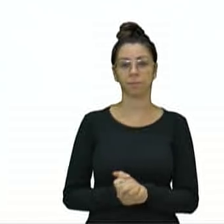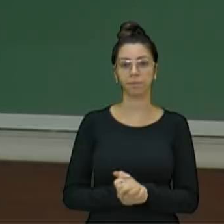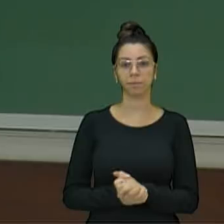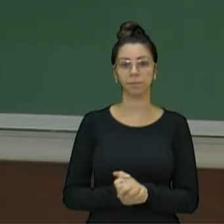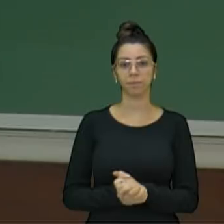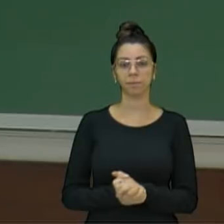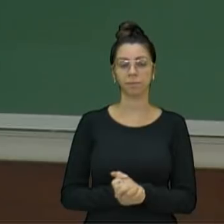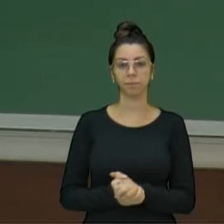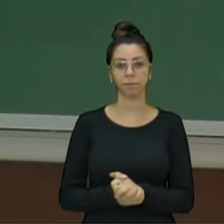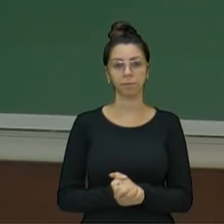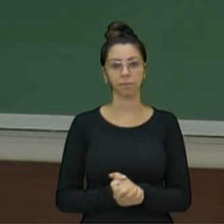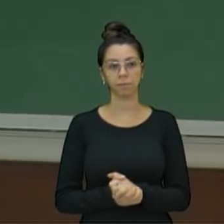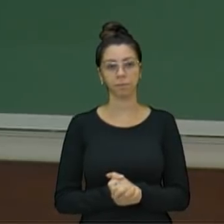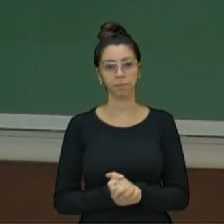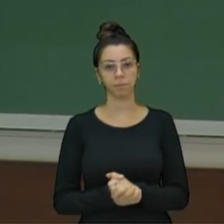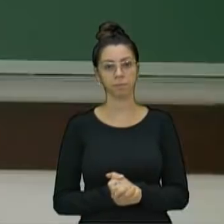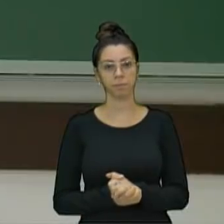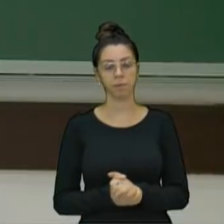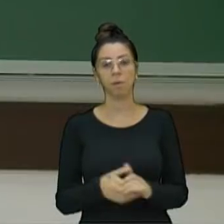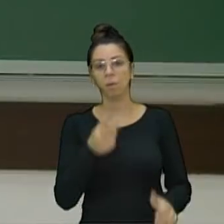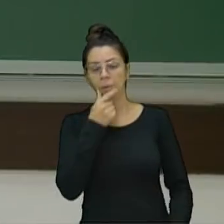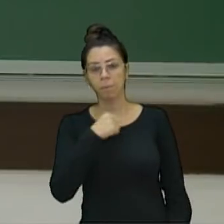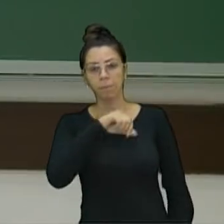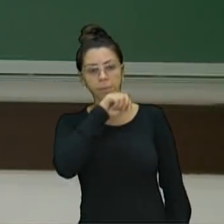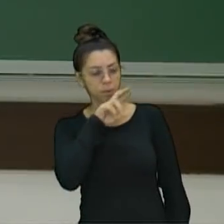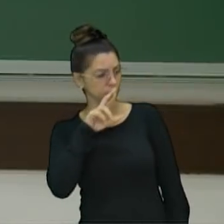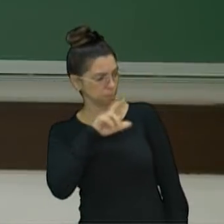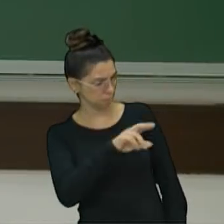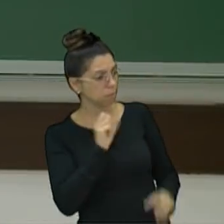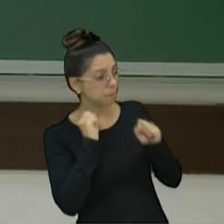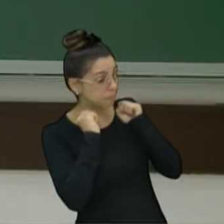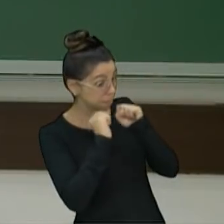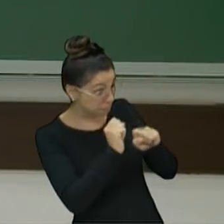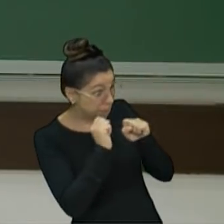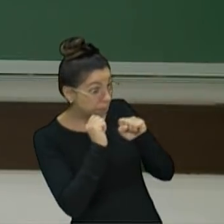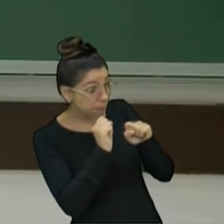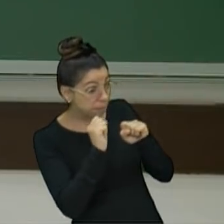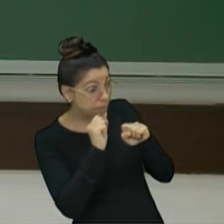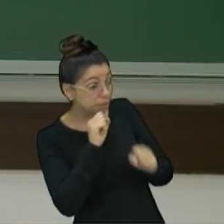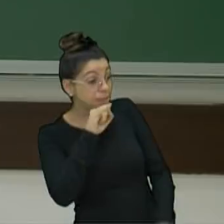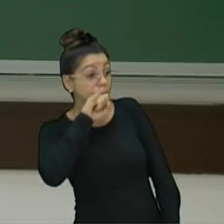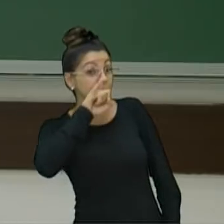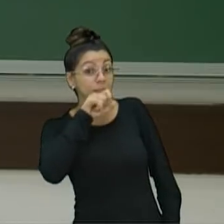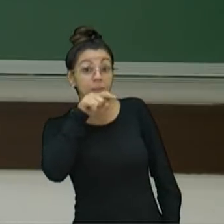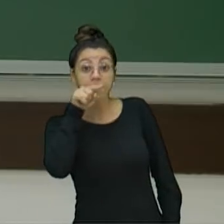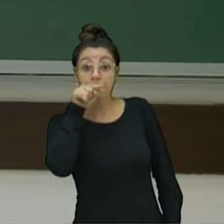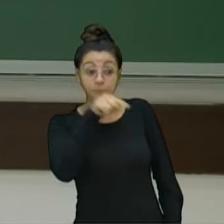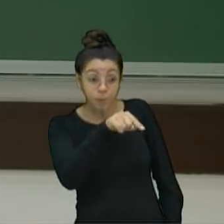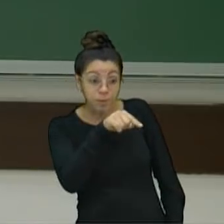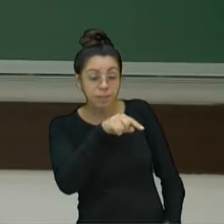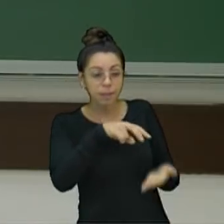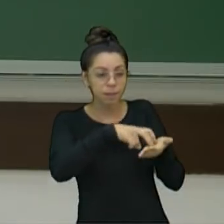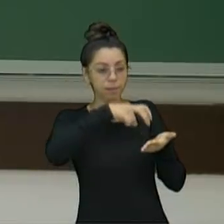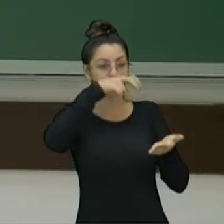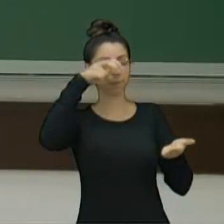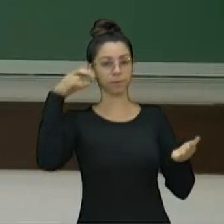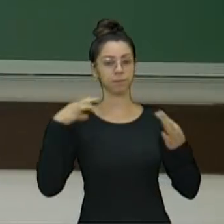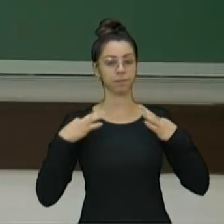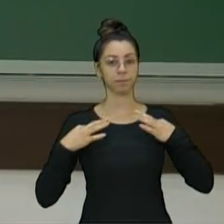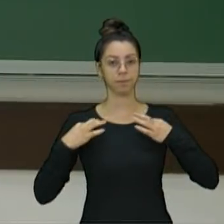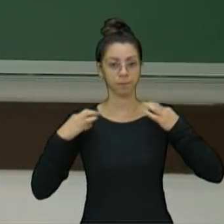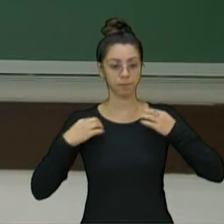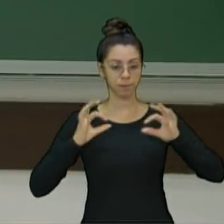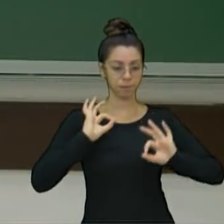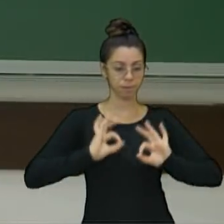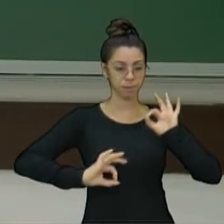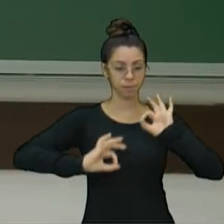enough. É claro que você pode, o pai respondeu, né? Se você se levantar, se vestir e arrumar